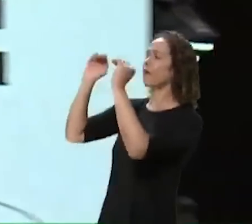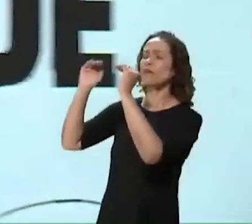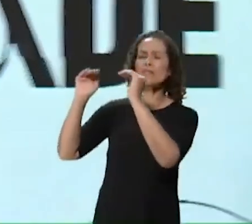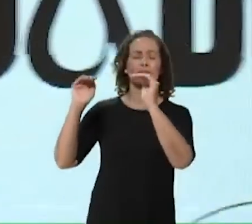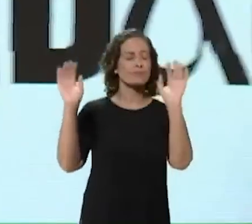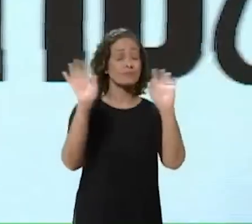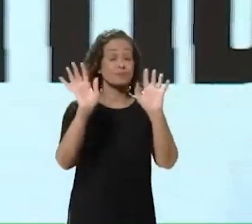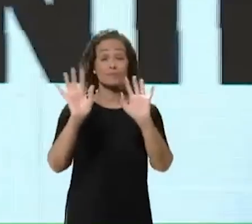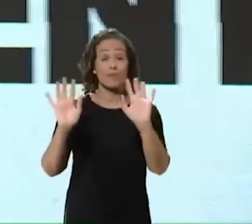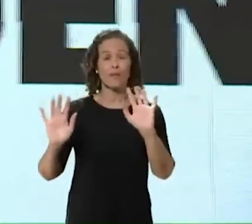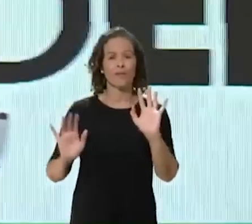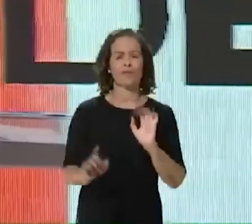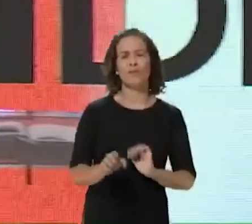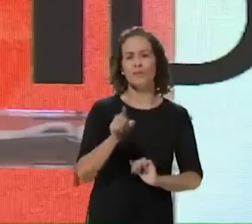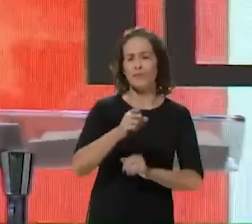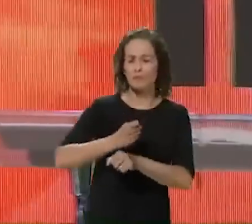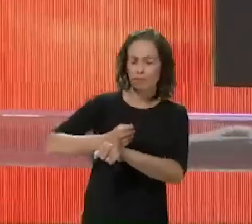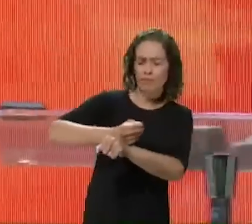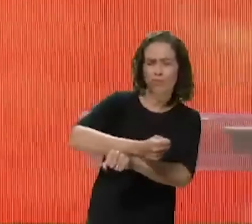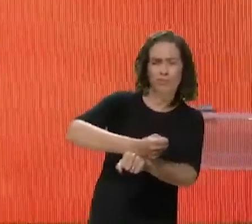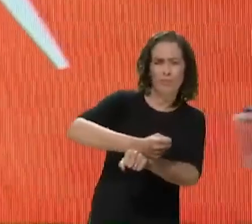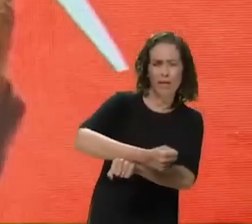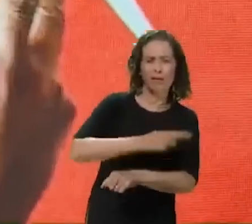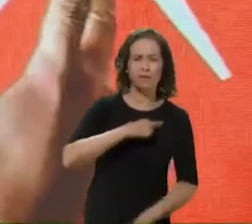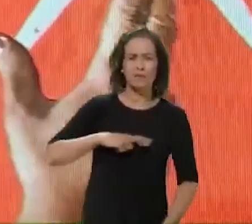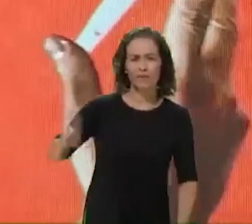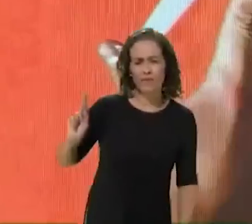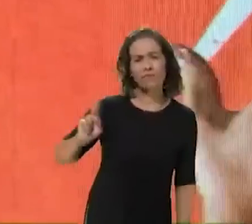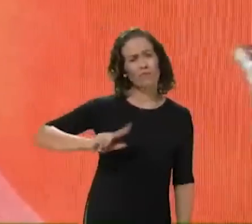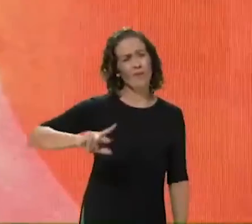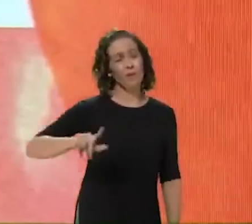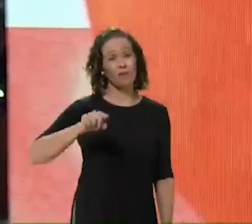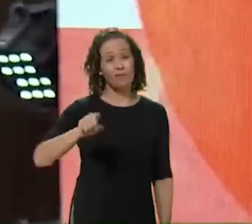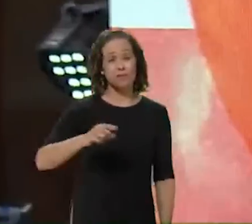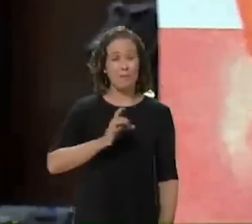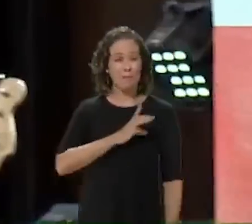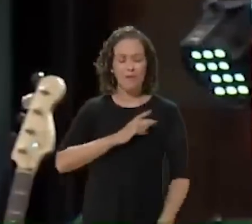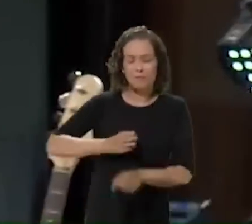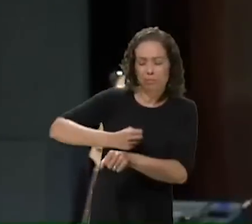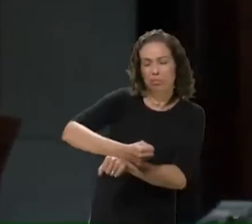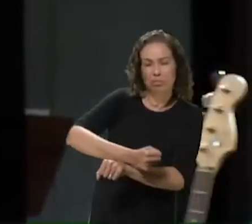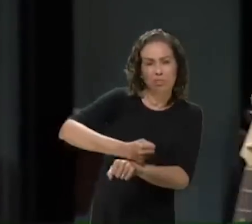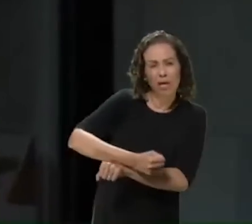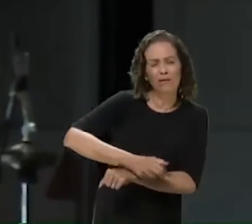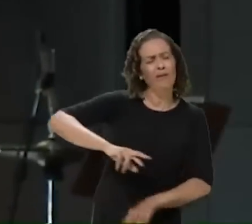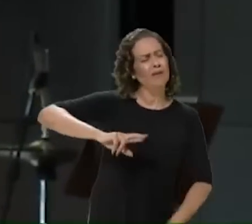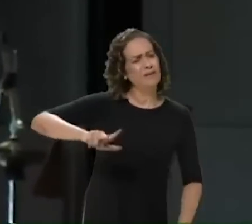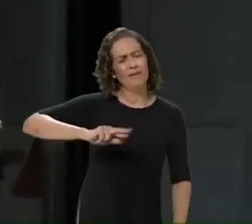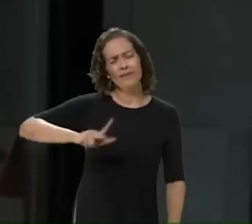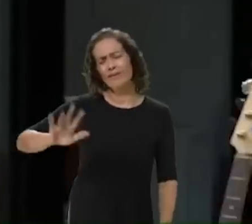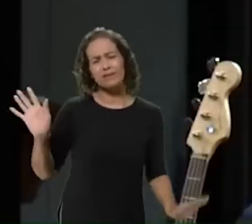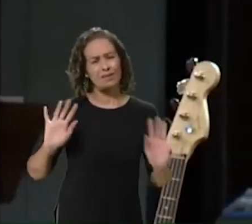que... Não, você não é mais escravo da religiosidade, você não é escravo do medo, você não é escravo de performance